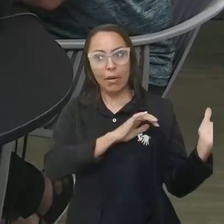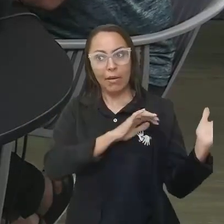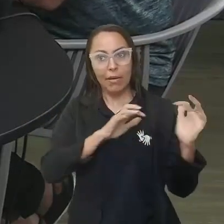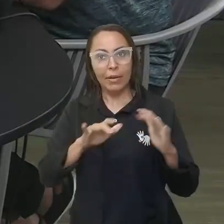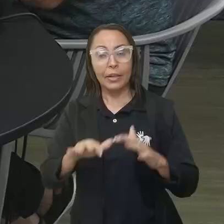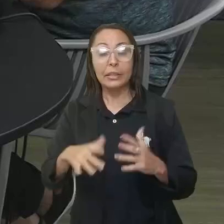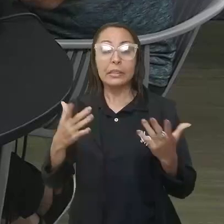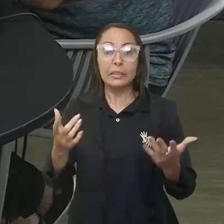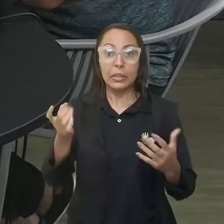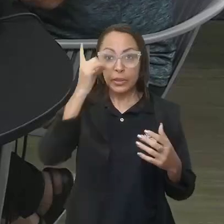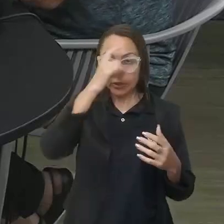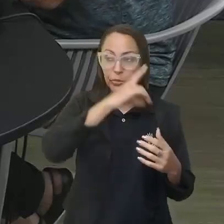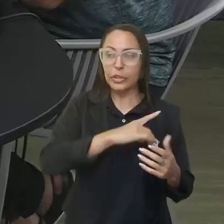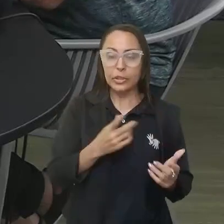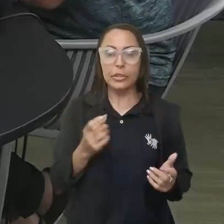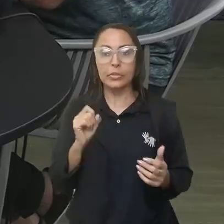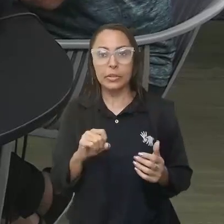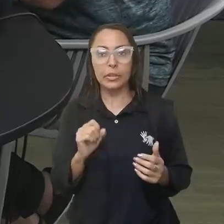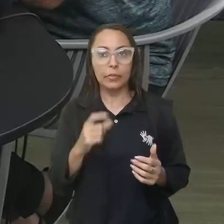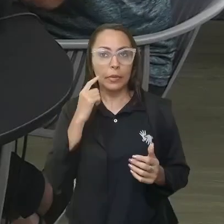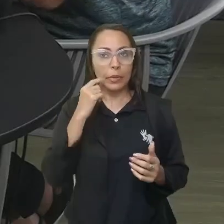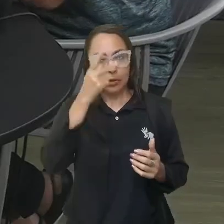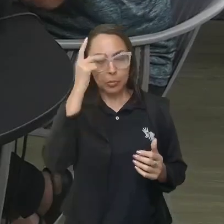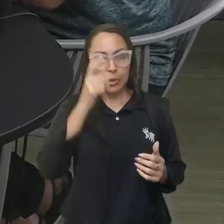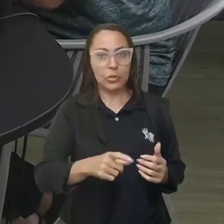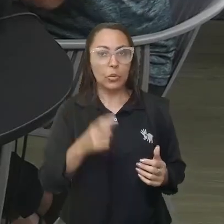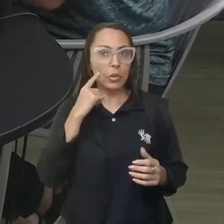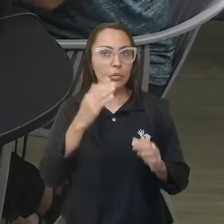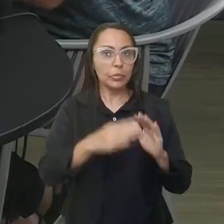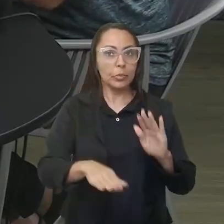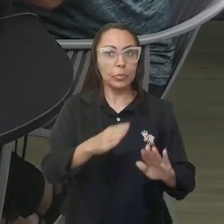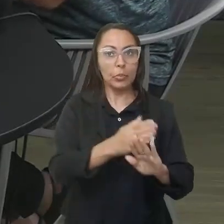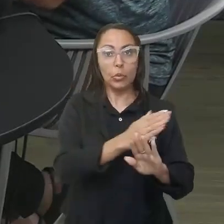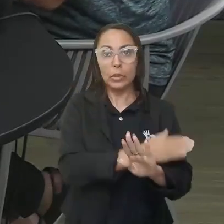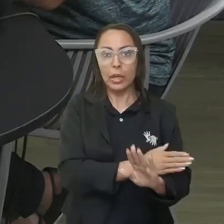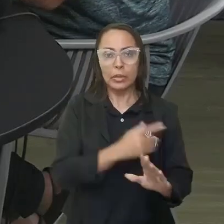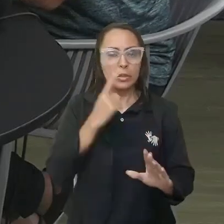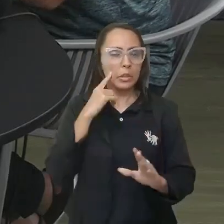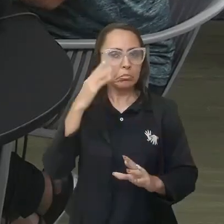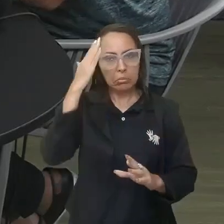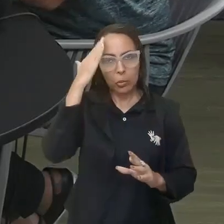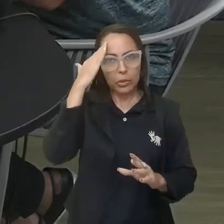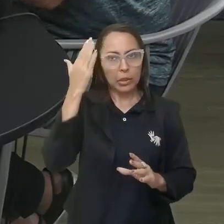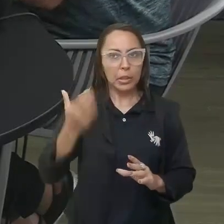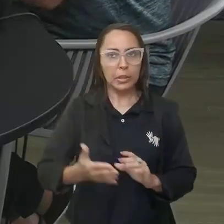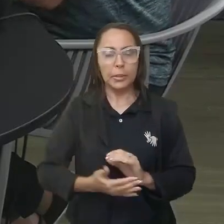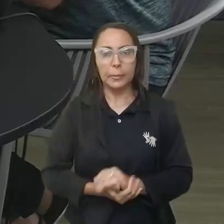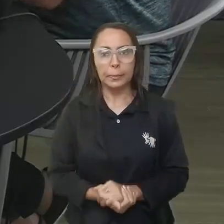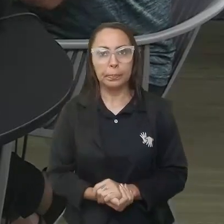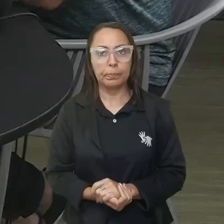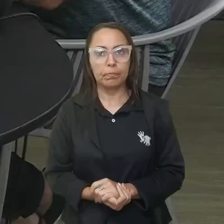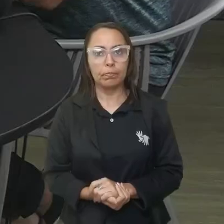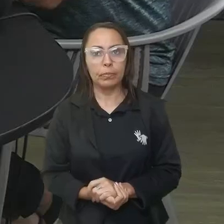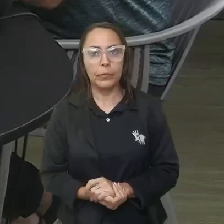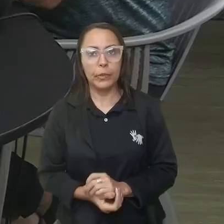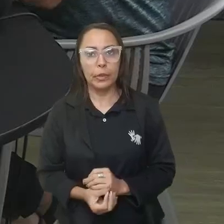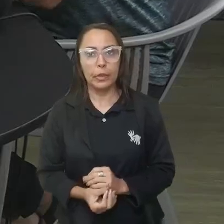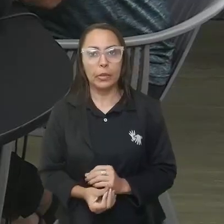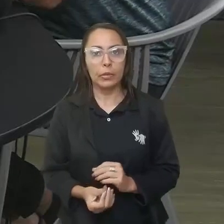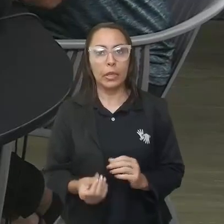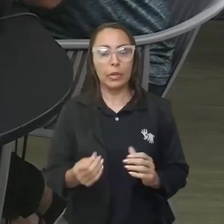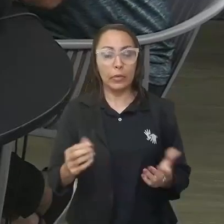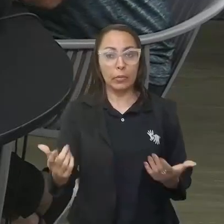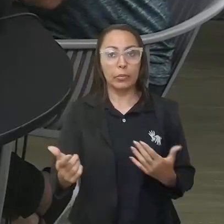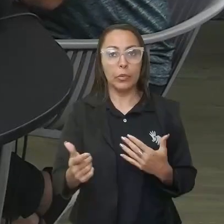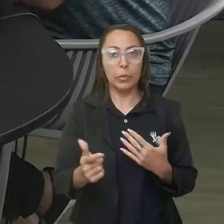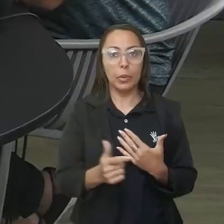fica difícil, né, quando a gente tem essas pessoas por trás que não compreendem, que não levam o papel em si da